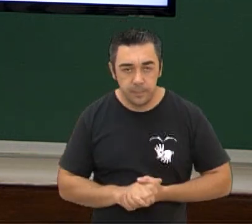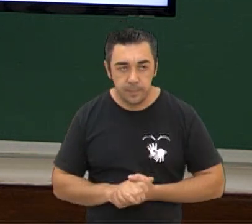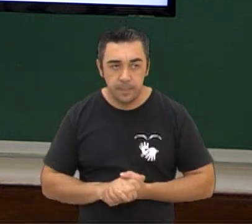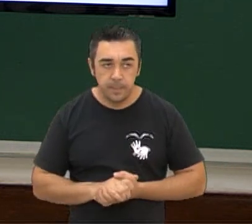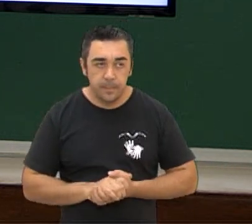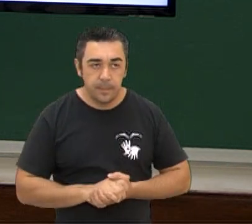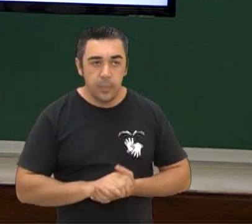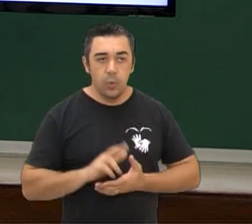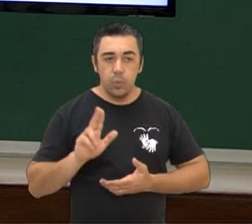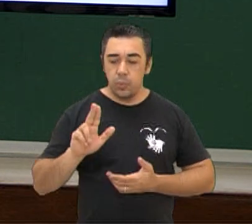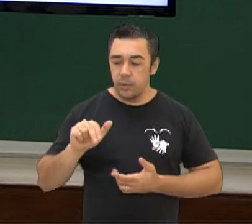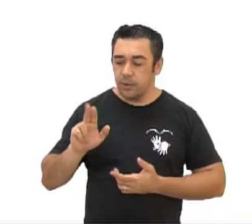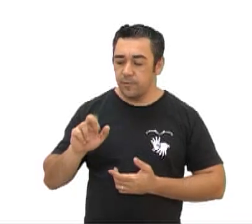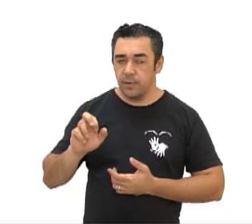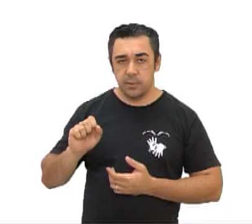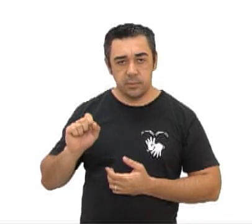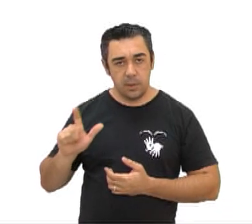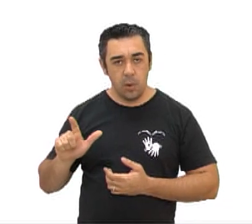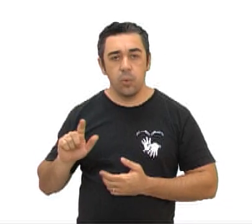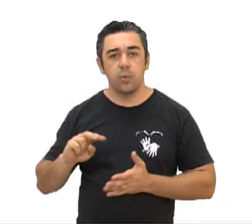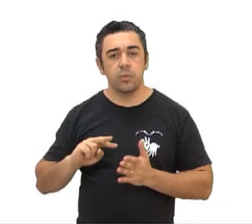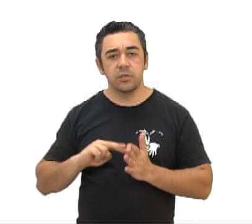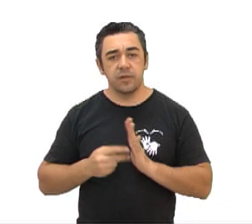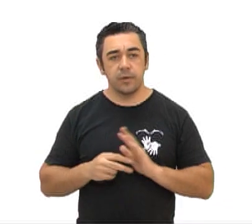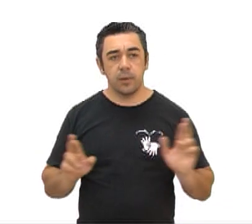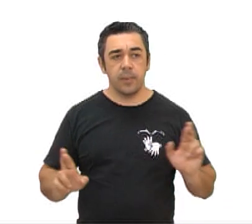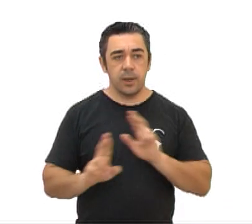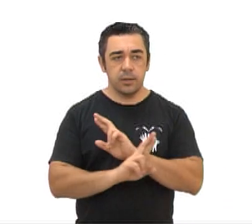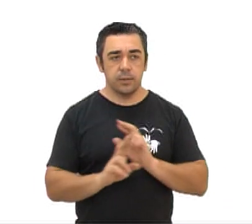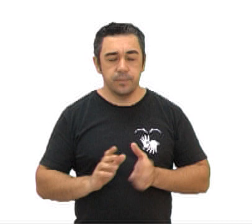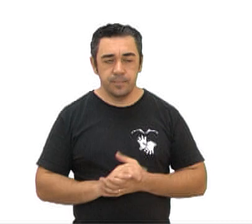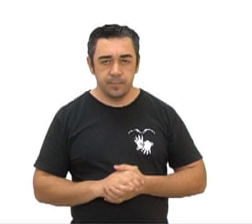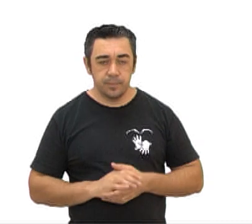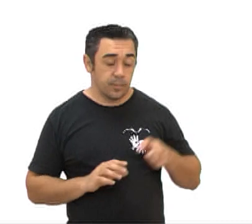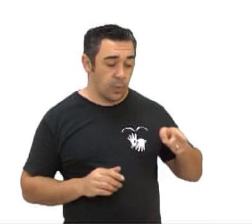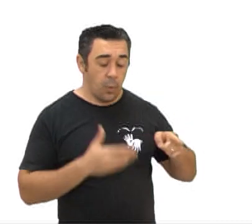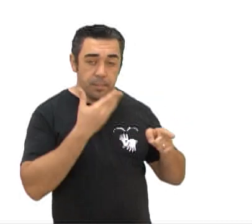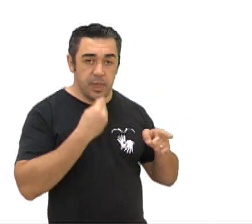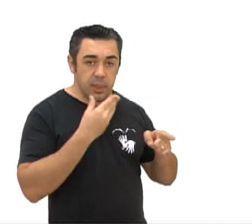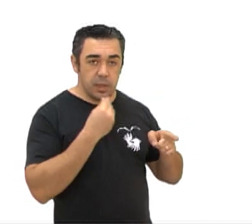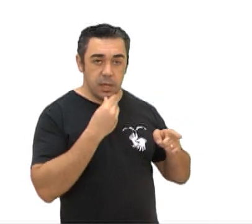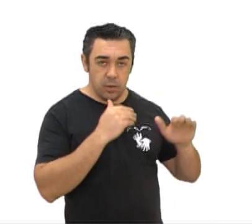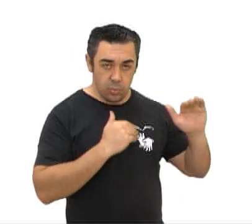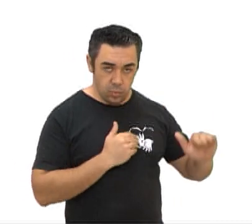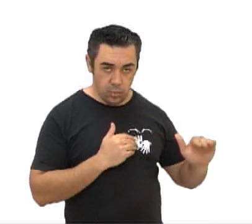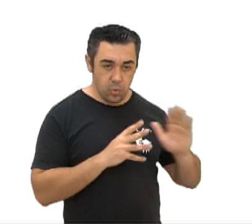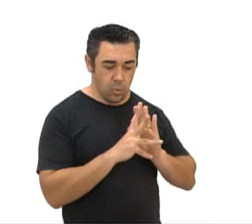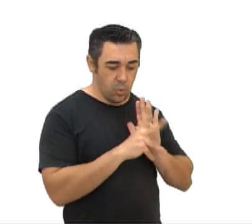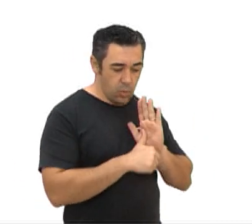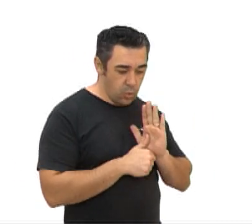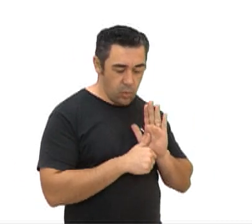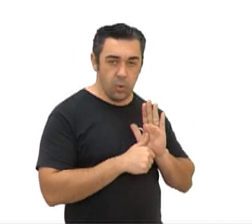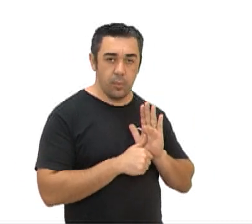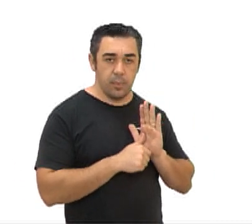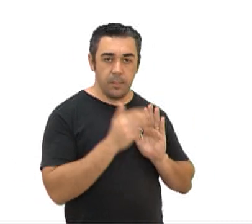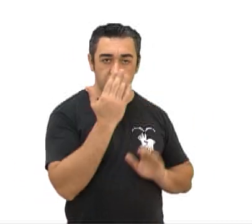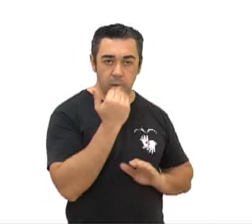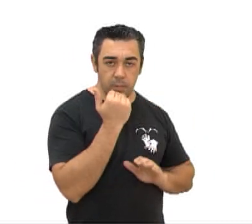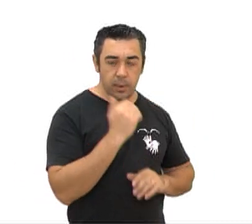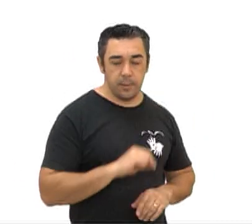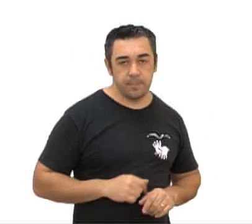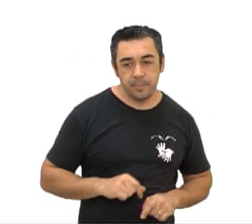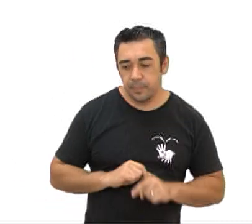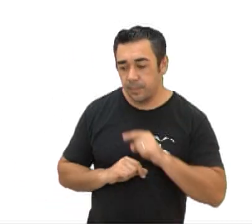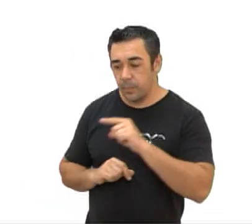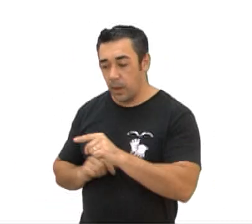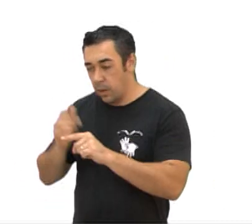uma relação. Então, de novo aqui, um menino roubando comida para comer e alguém assassinando outra pessoa.